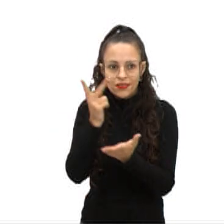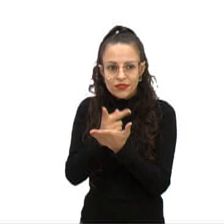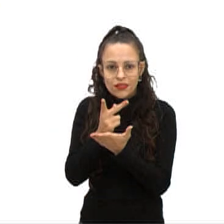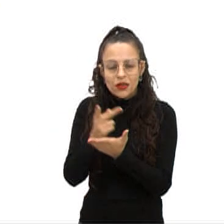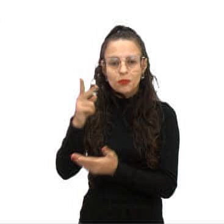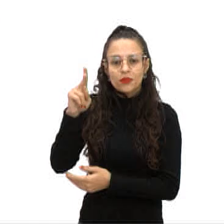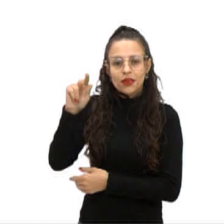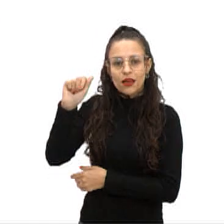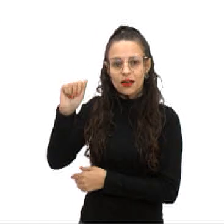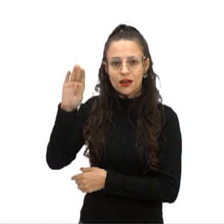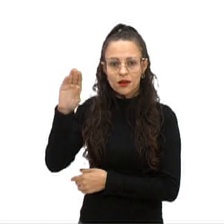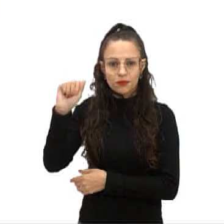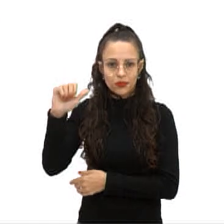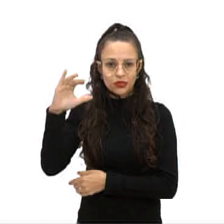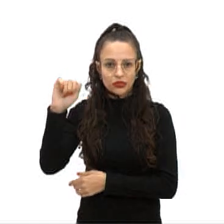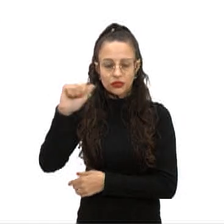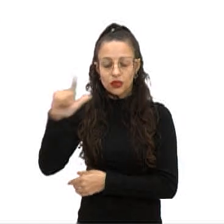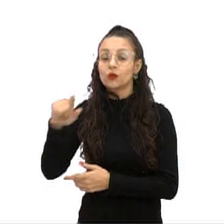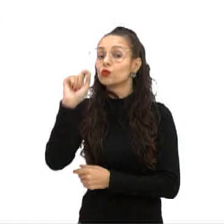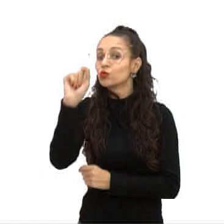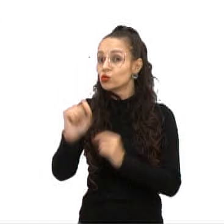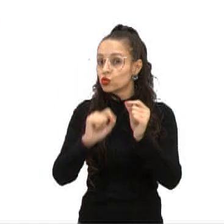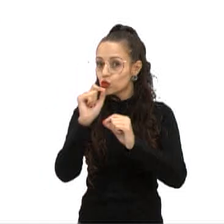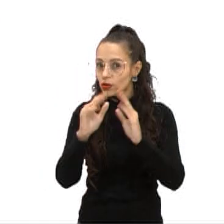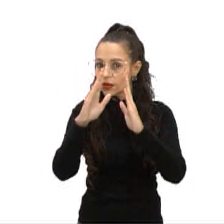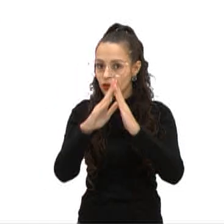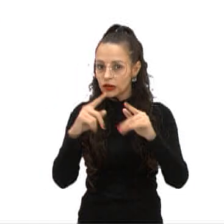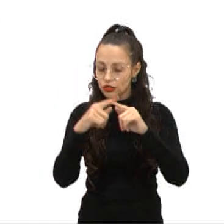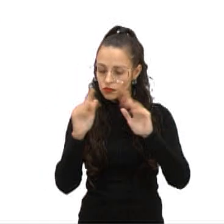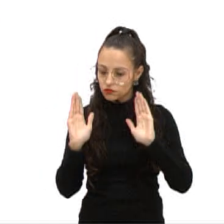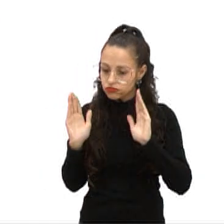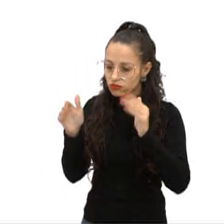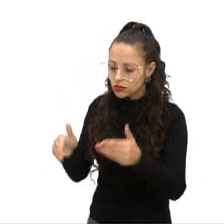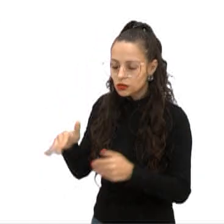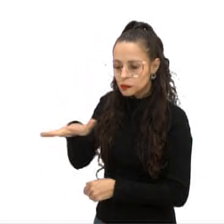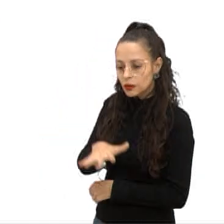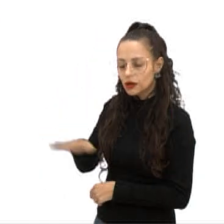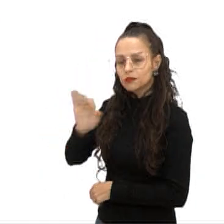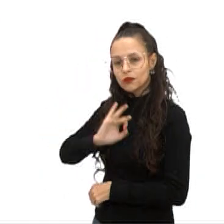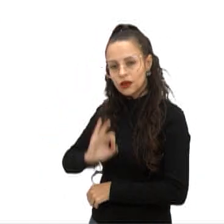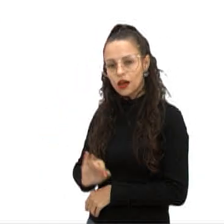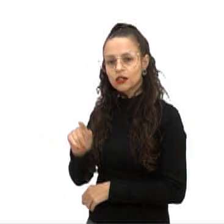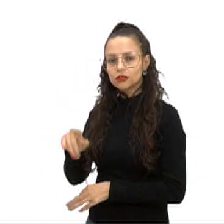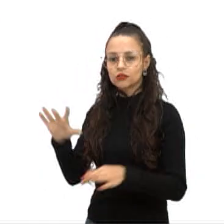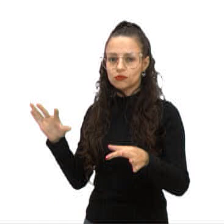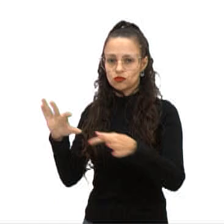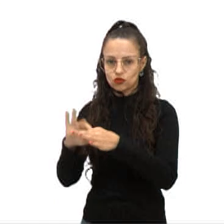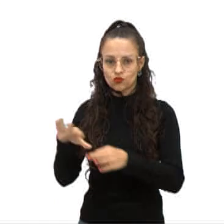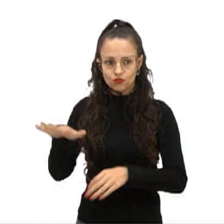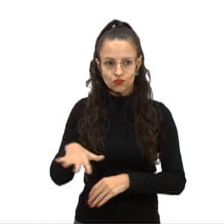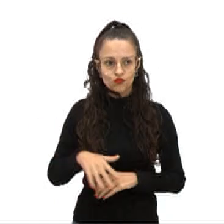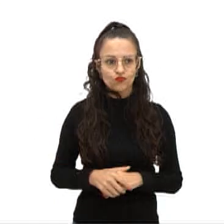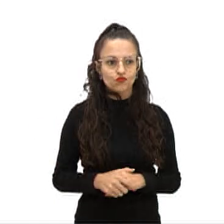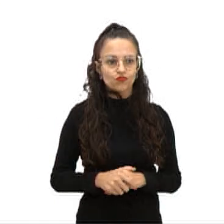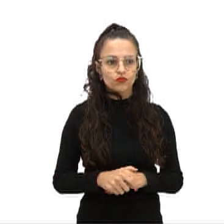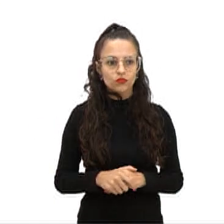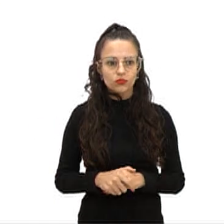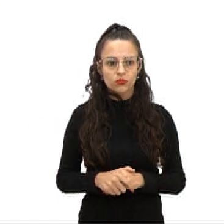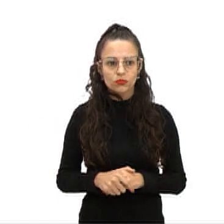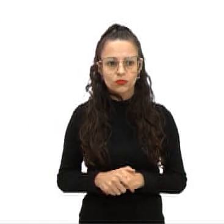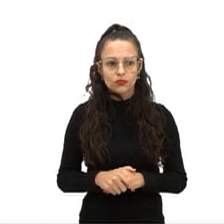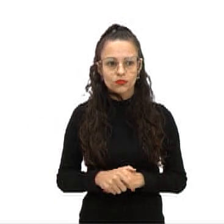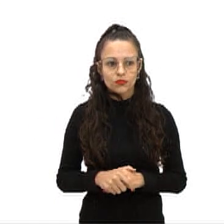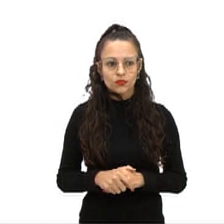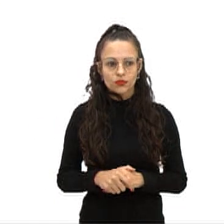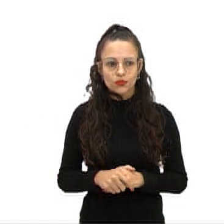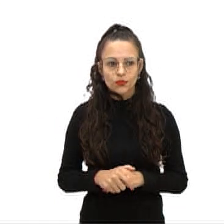abacial, como eu já falei, que é uma igreja voltada para os monges, né? É anexa dos mosteiros, que pertence aos